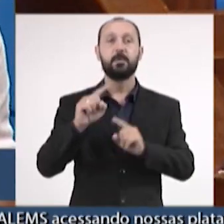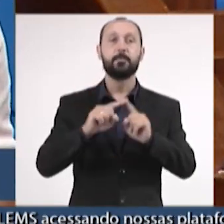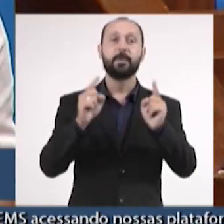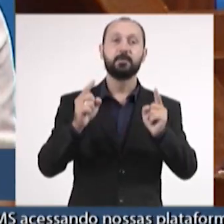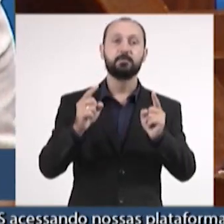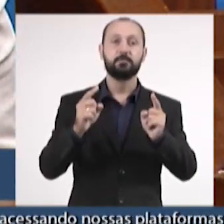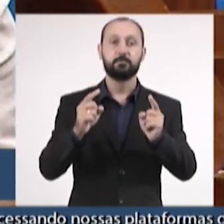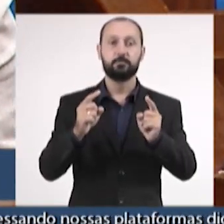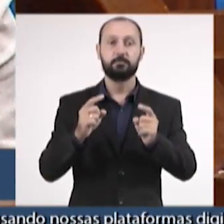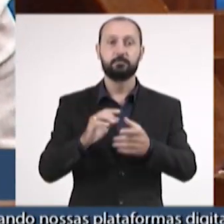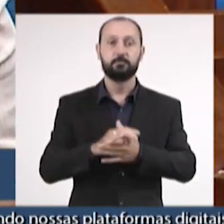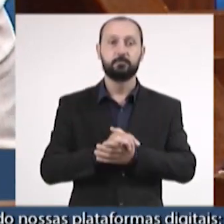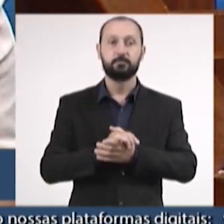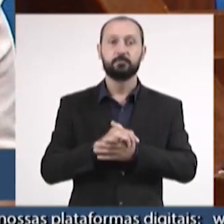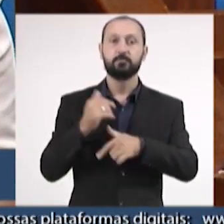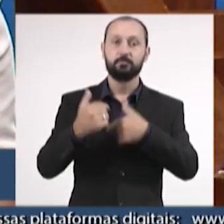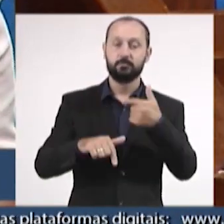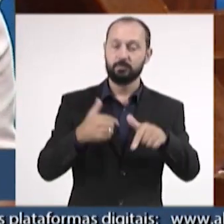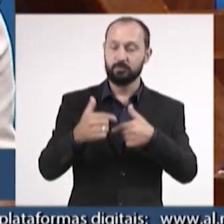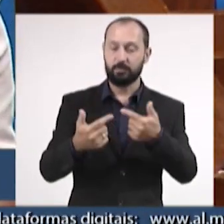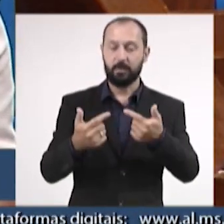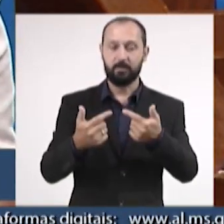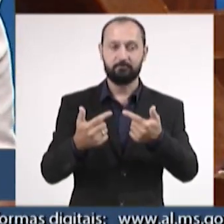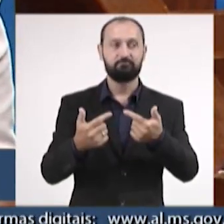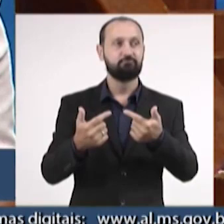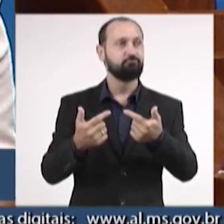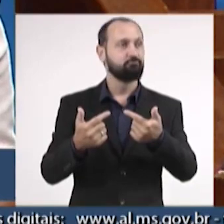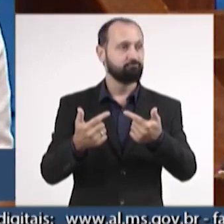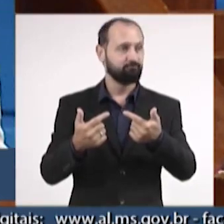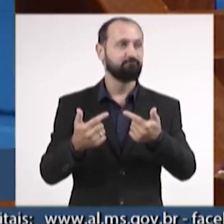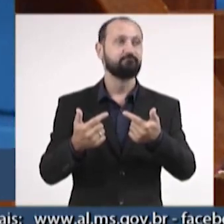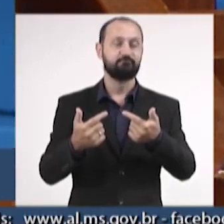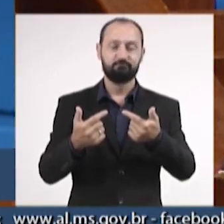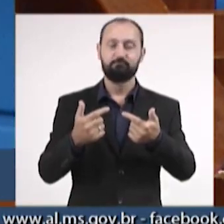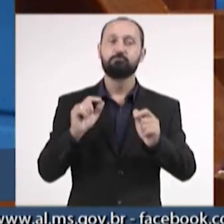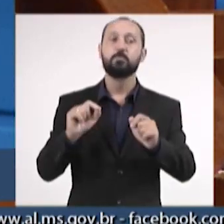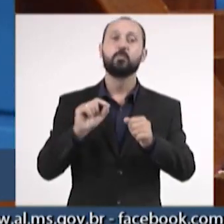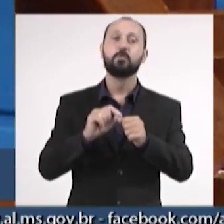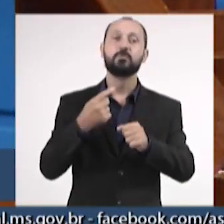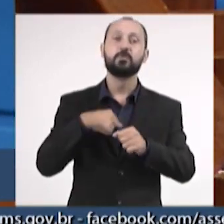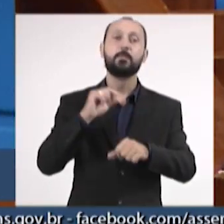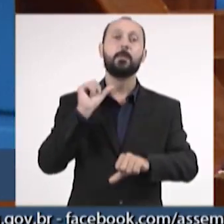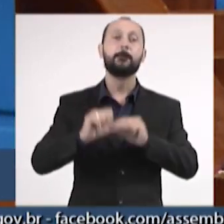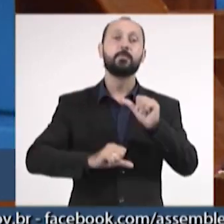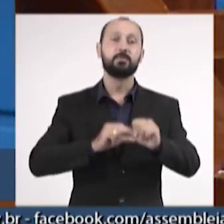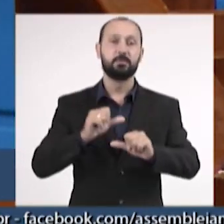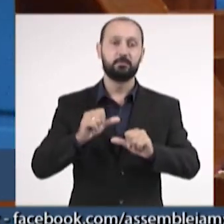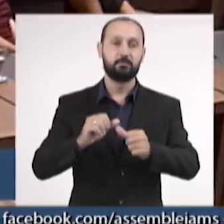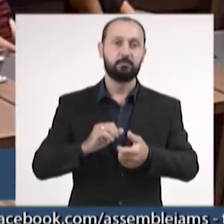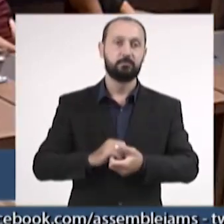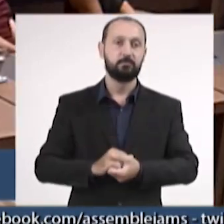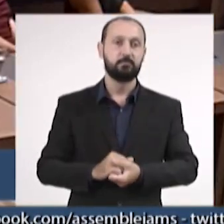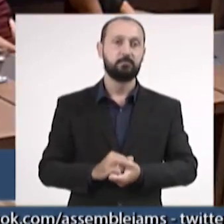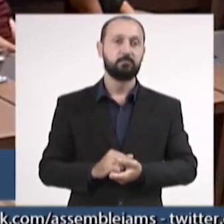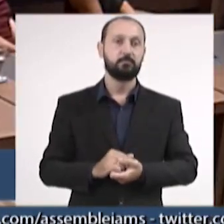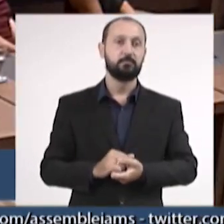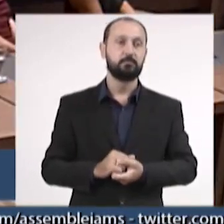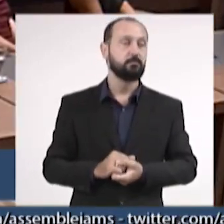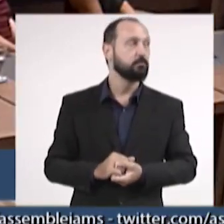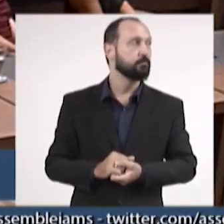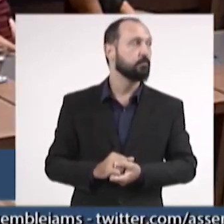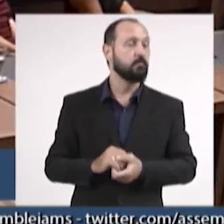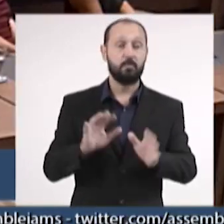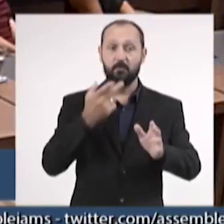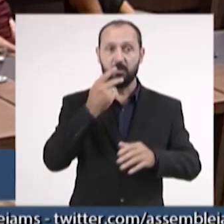passaram no serviço. Nós fazemos o quê para alterar esse quadro? E aí eu estou falando do